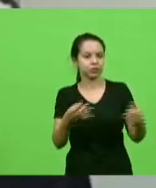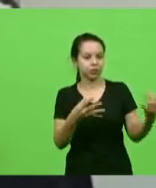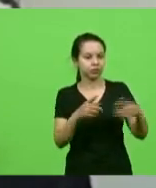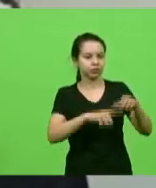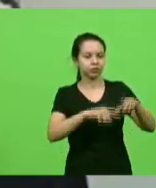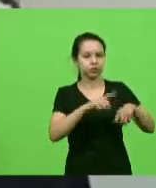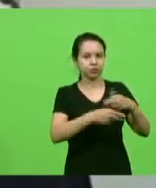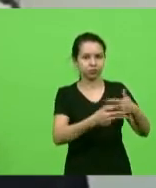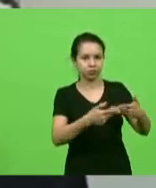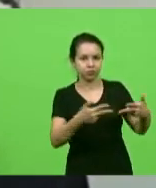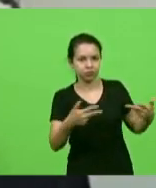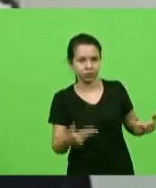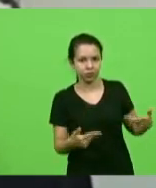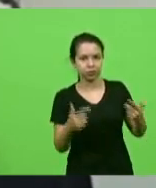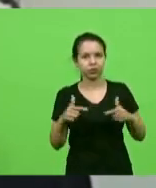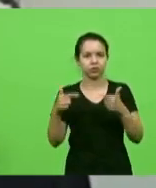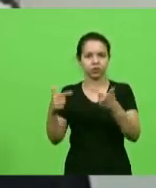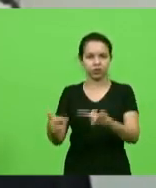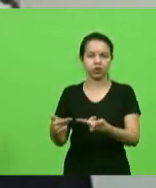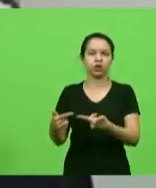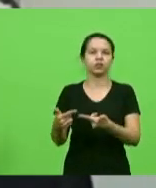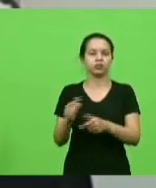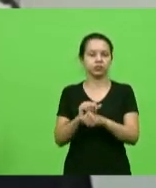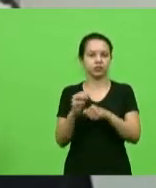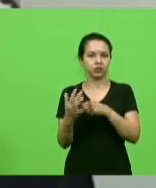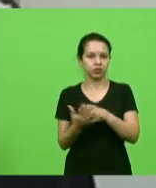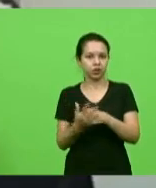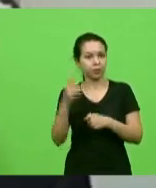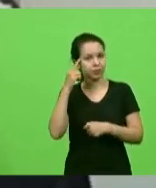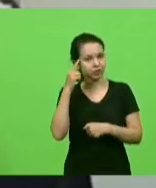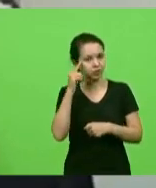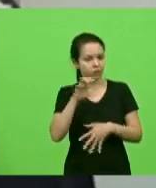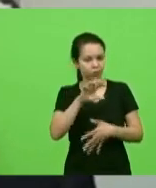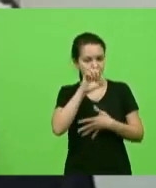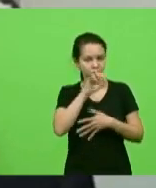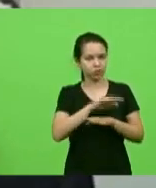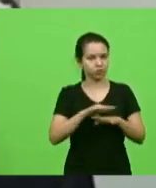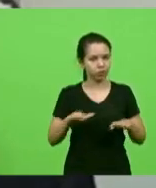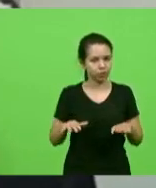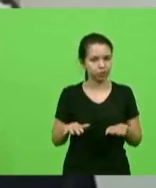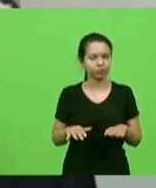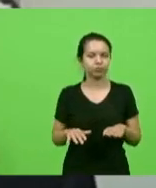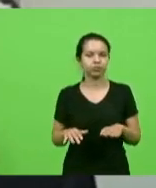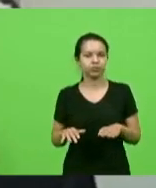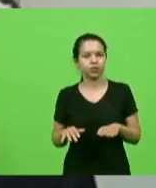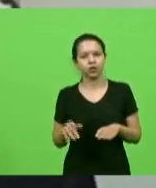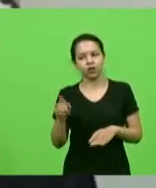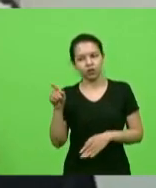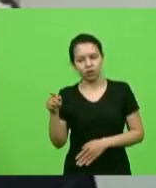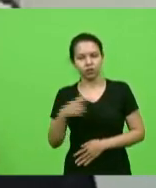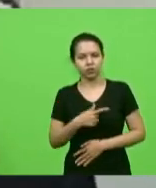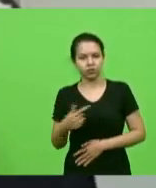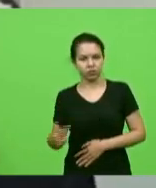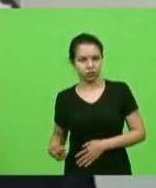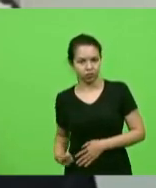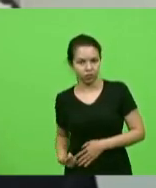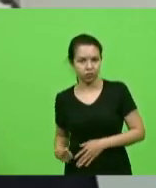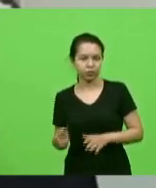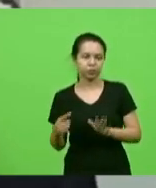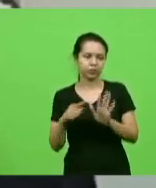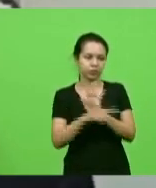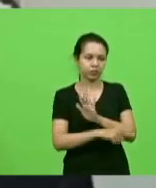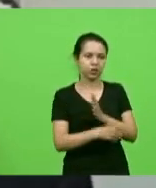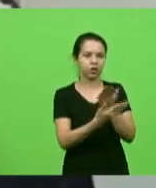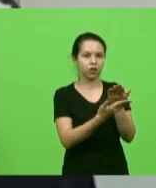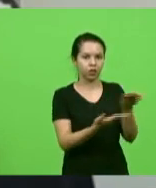que não foi pensando exclusivamente na questão dos respiradores que o governador fez a busca ao presidente do